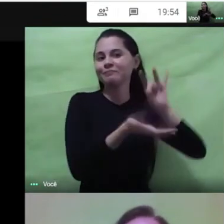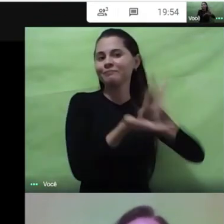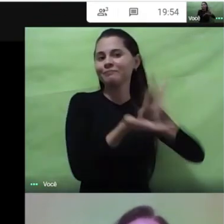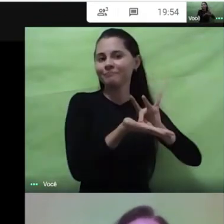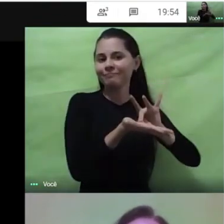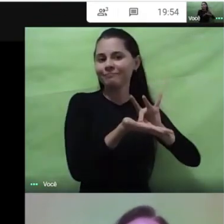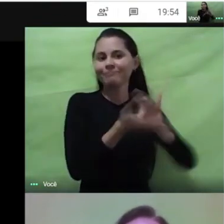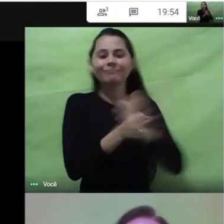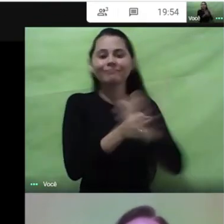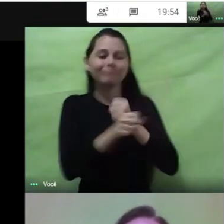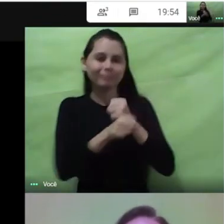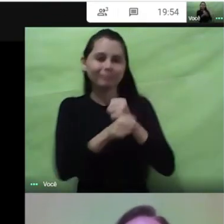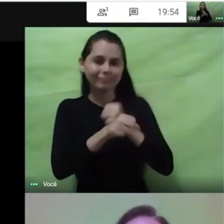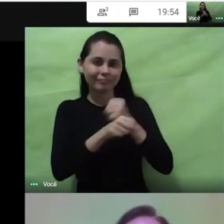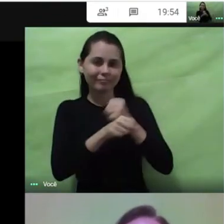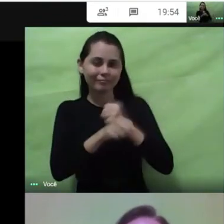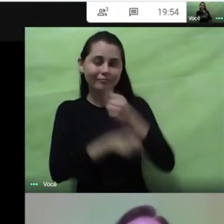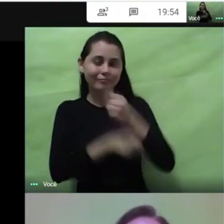Ano